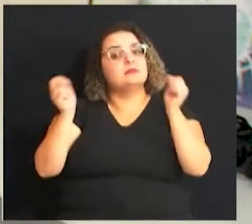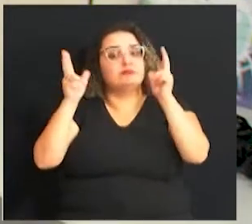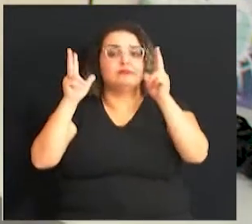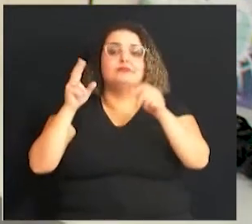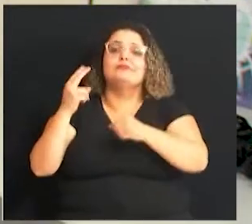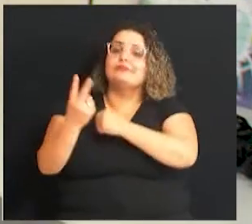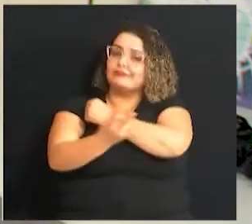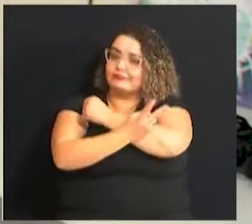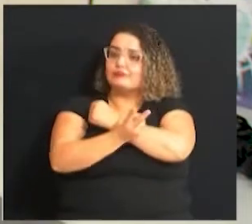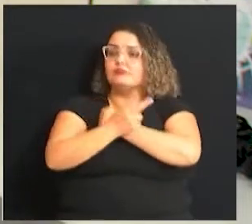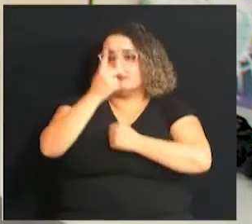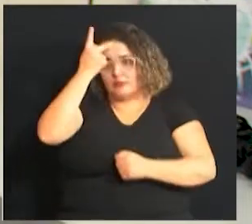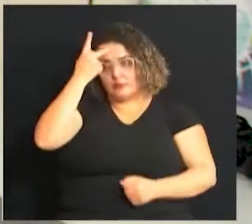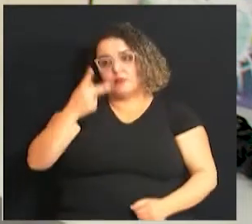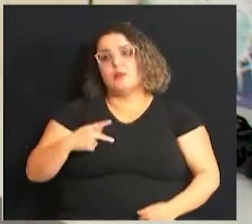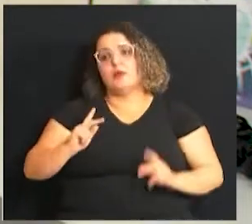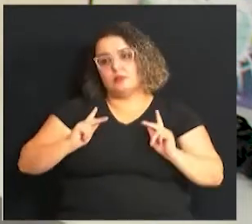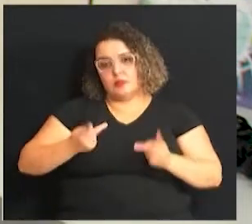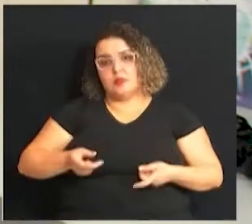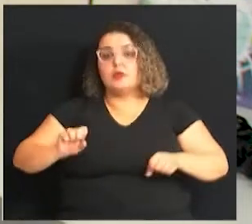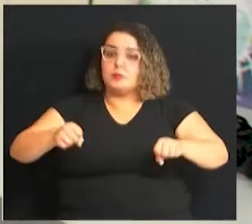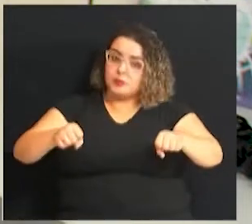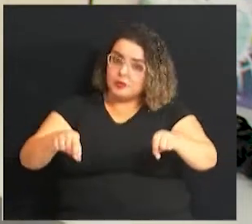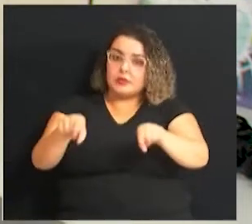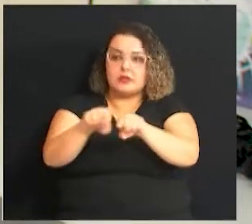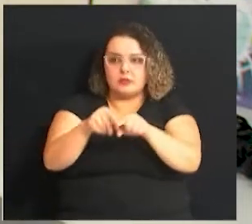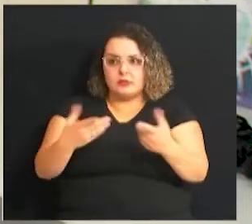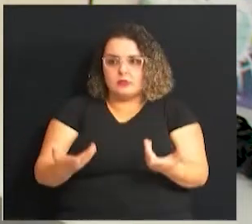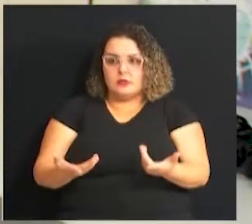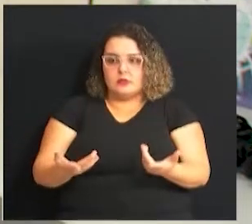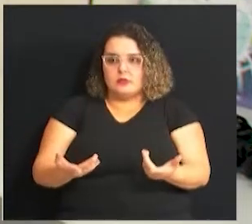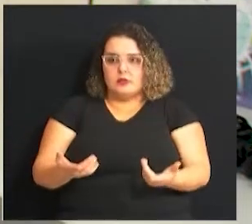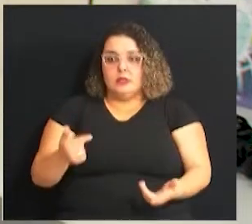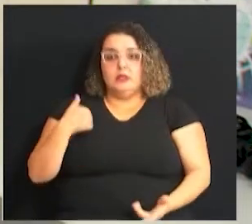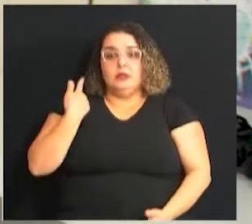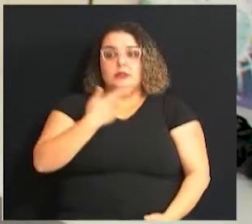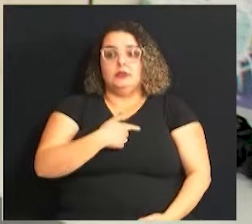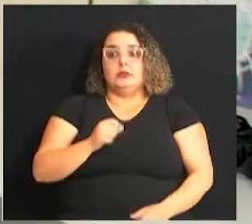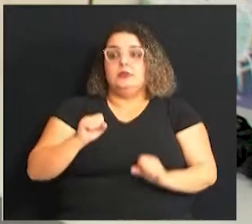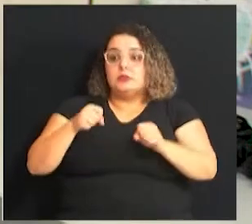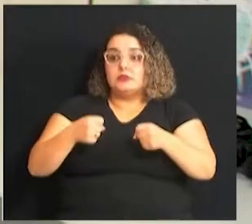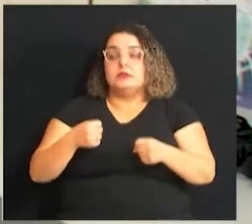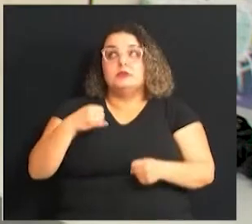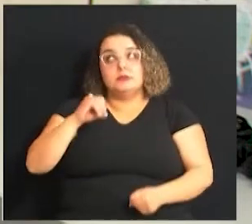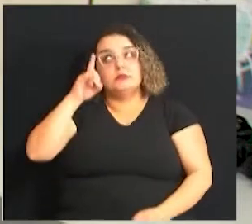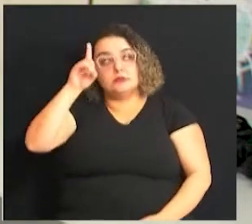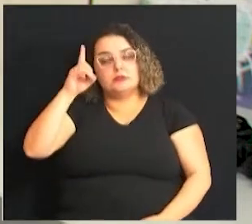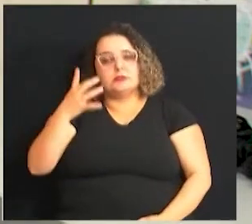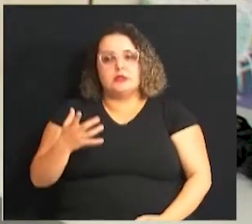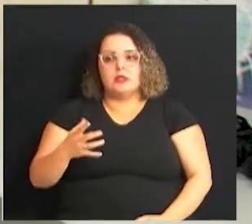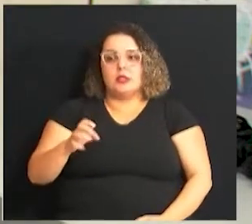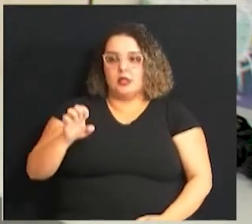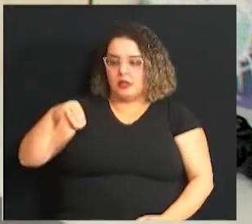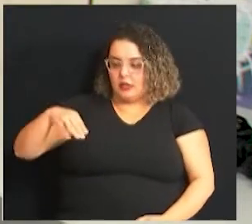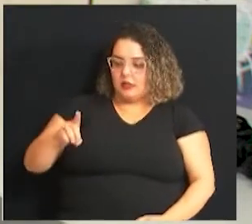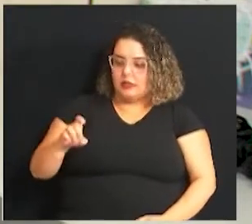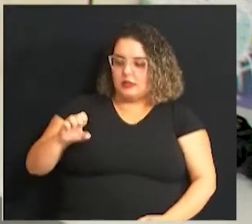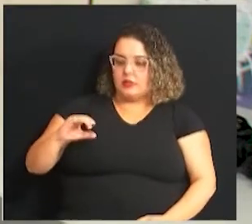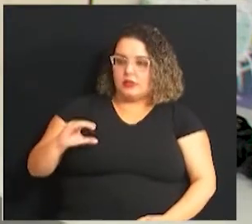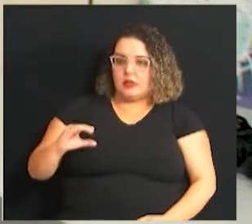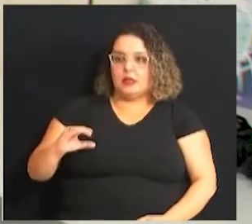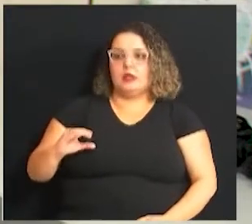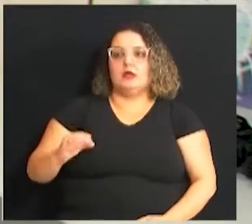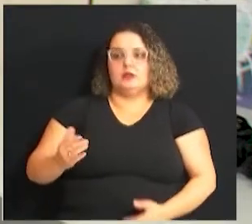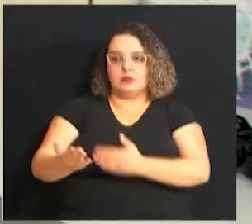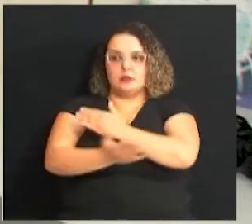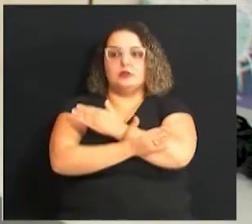de atenção e falta de cuidado do próprio ser humano e motoqueiro. Mas a gente está nessa briga aí, se Deus quiser, a INDEC está nos ajudando, até